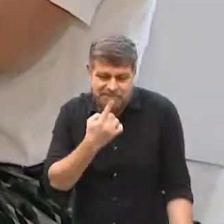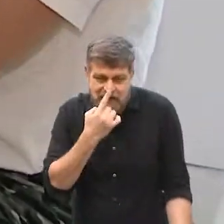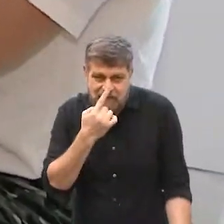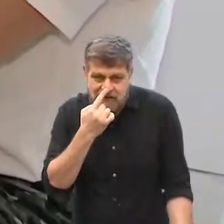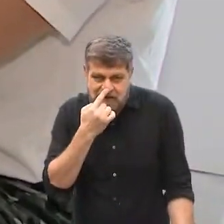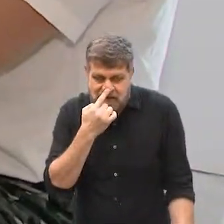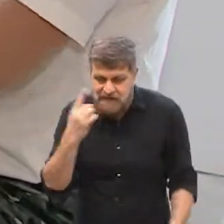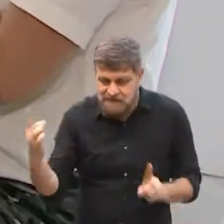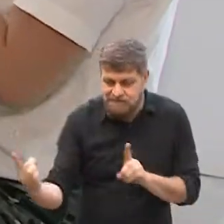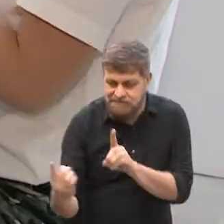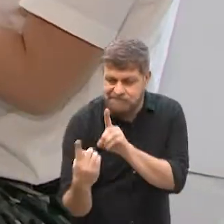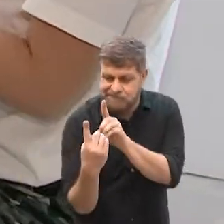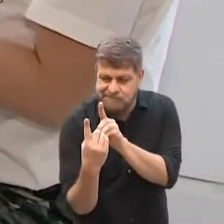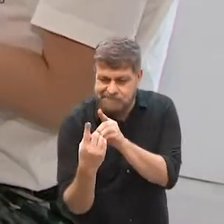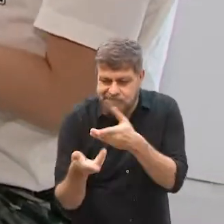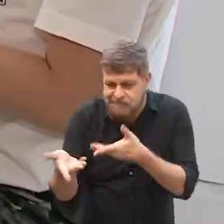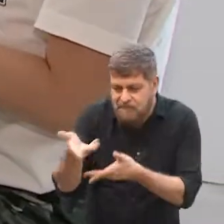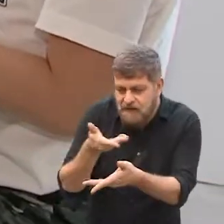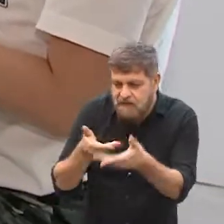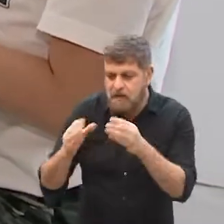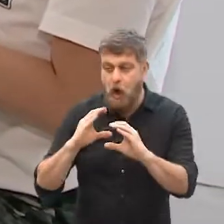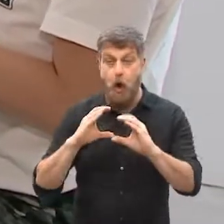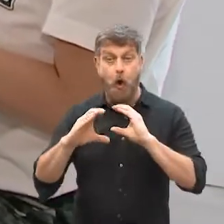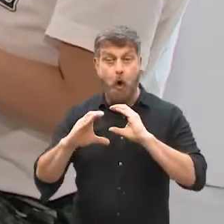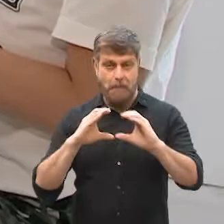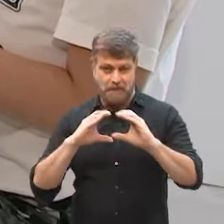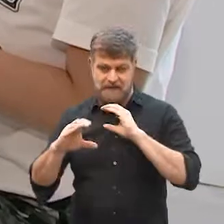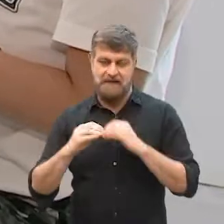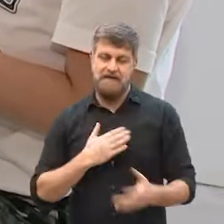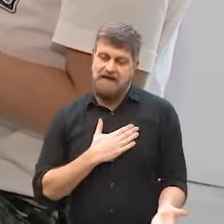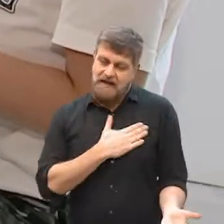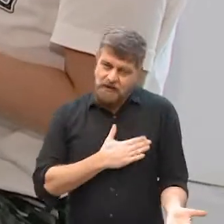fonoaudiologia, você tem que gostar de se comunicar, gostar de